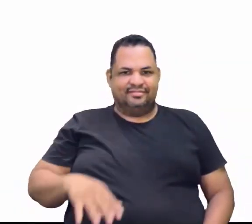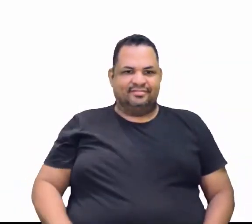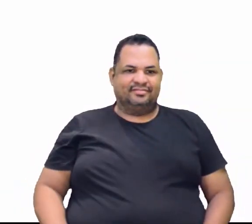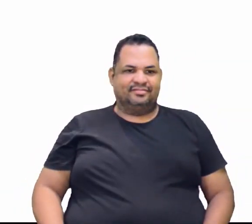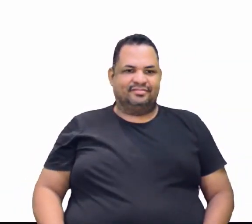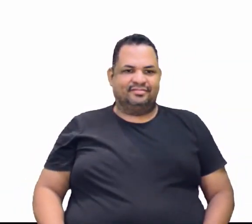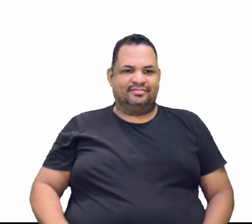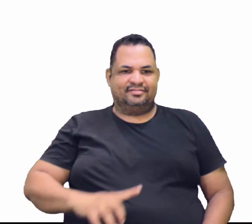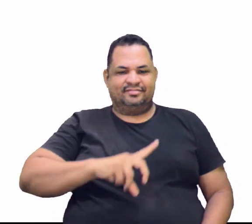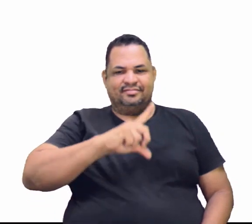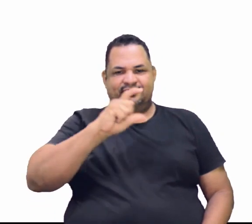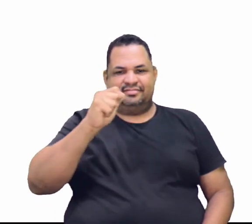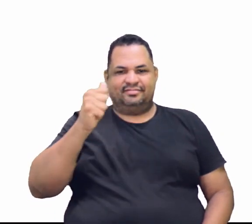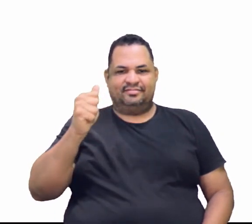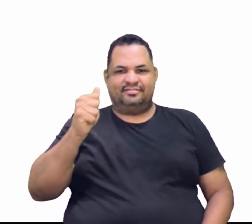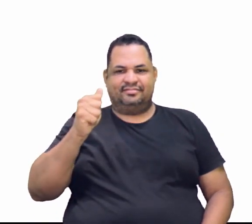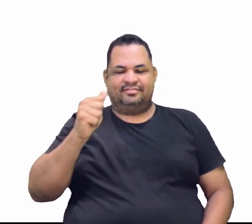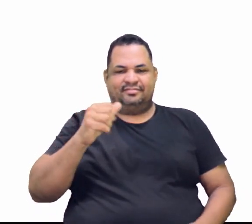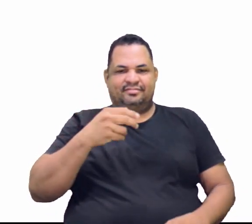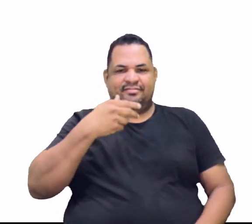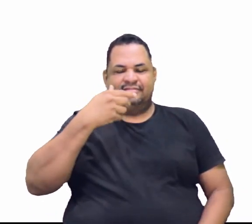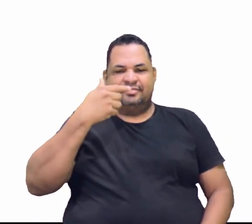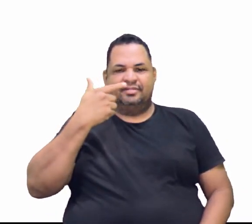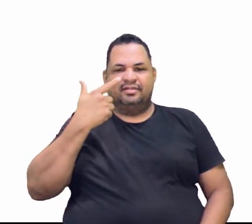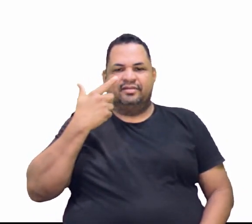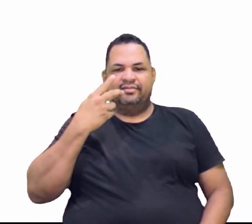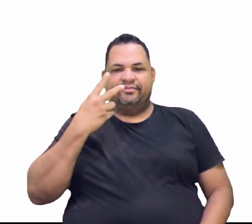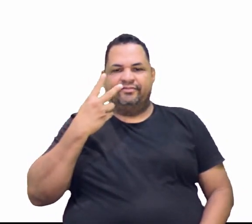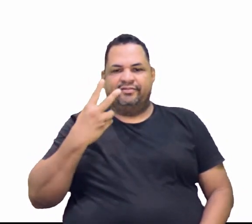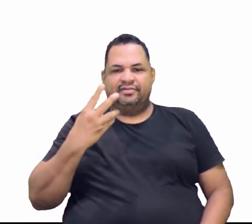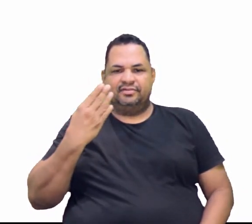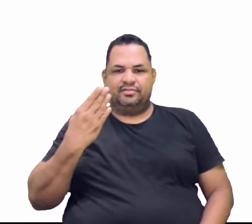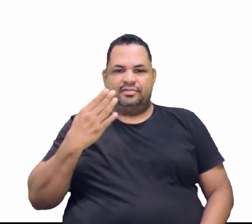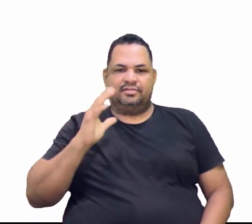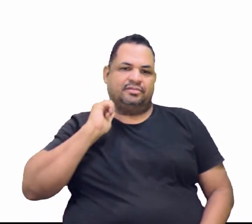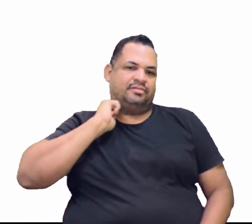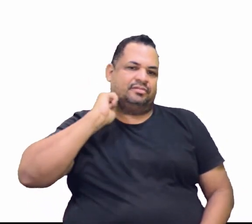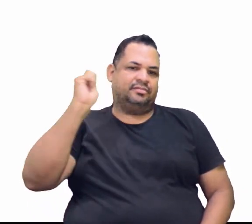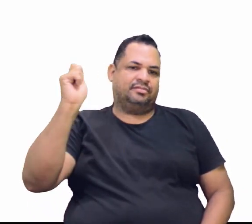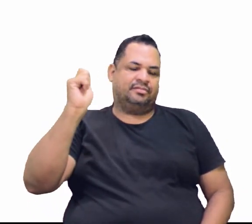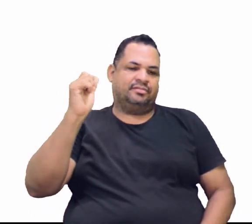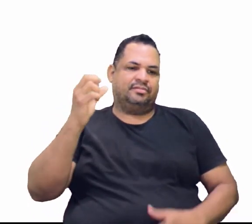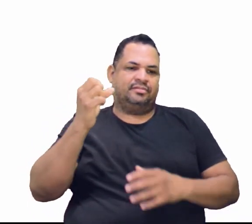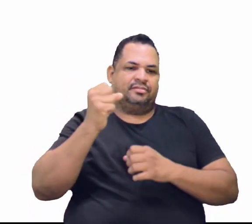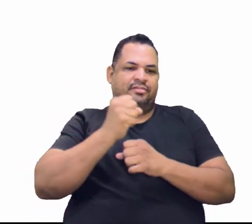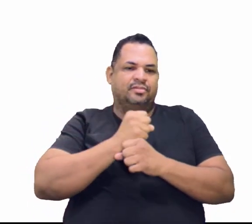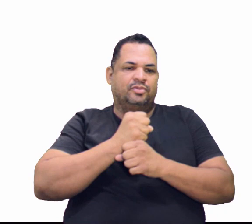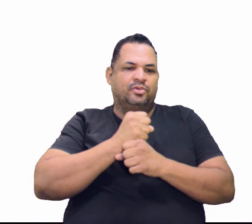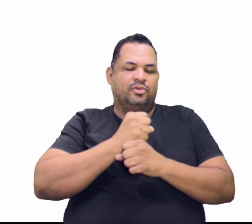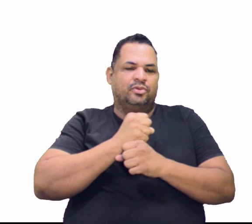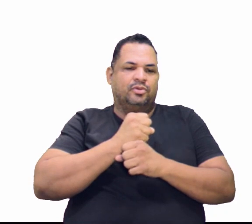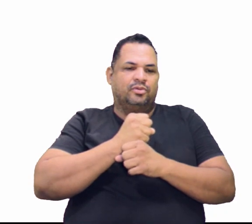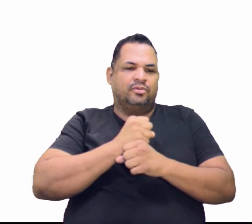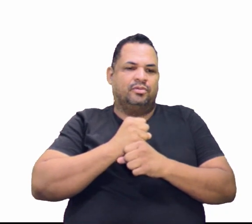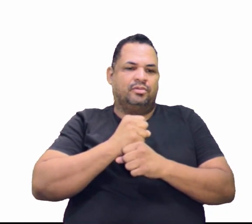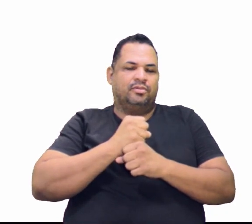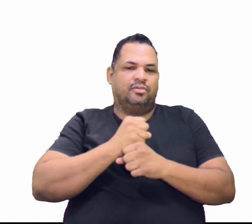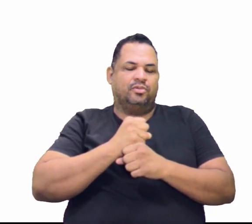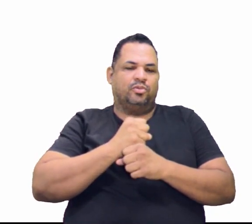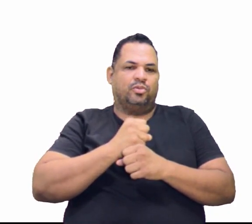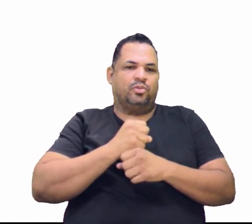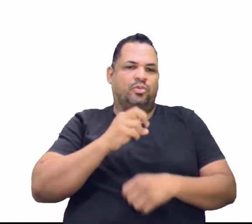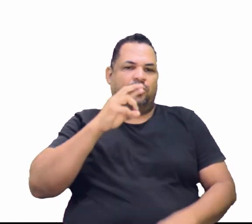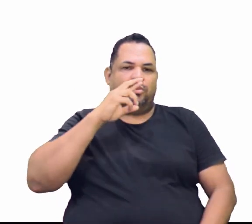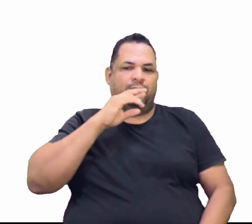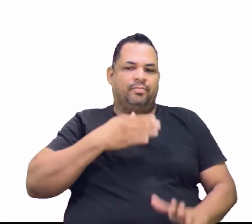dia 24 de abril, o Rondon, ele chega com a sua equipe para